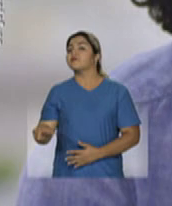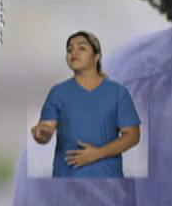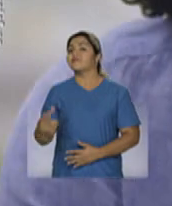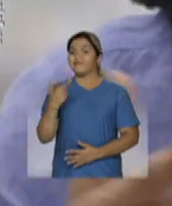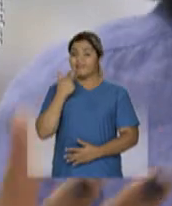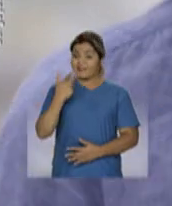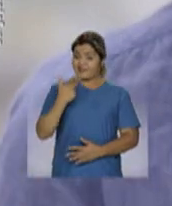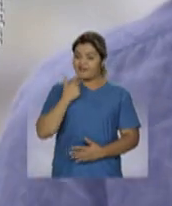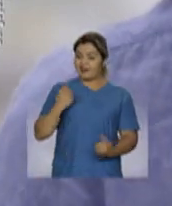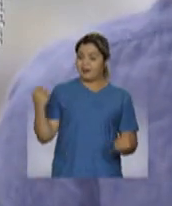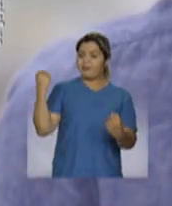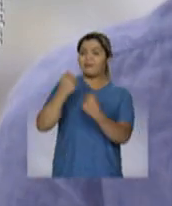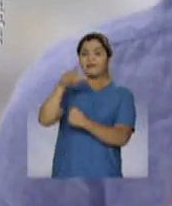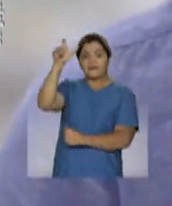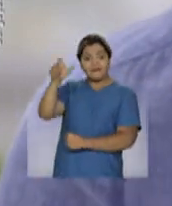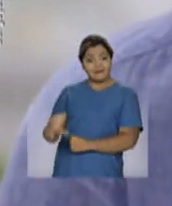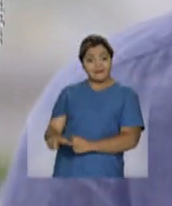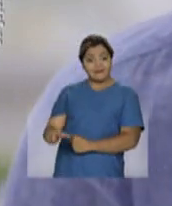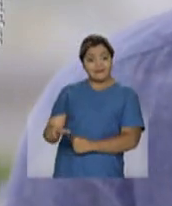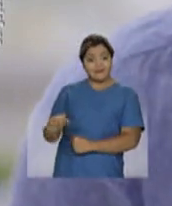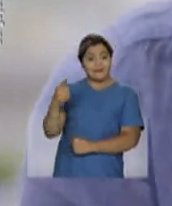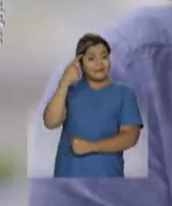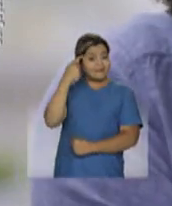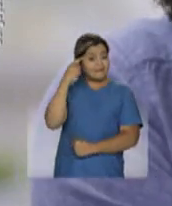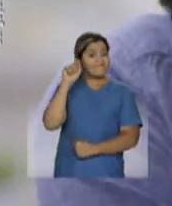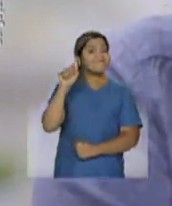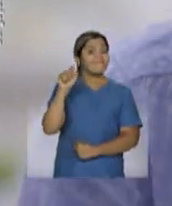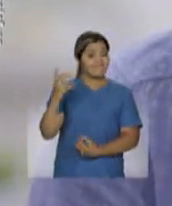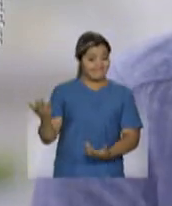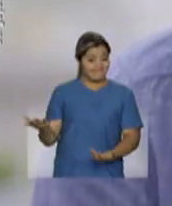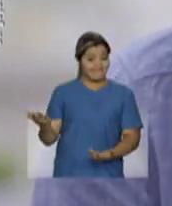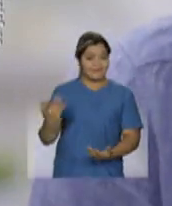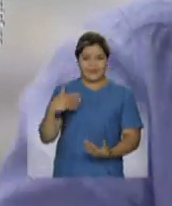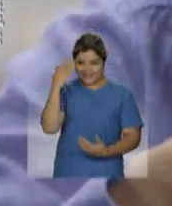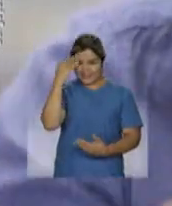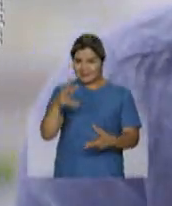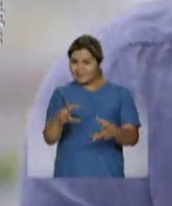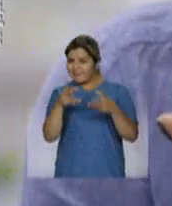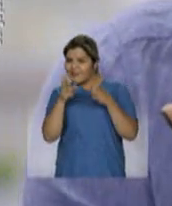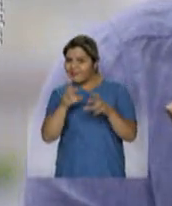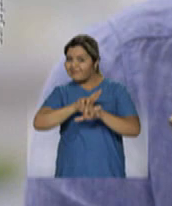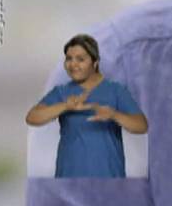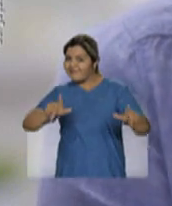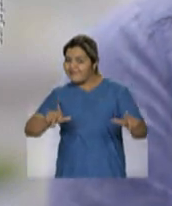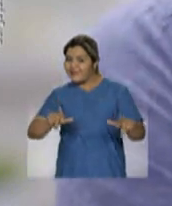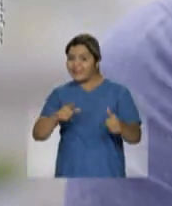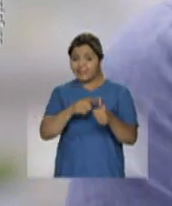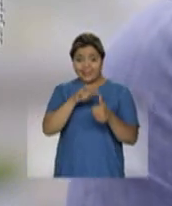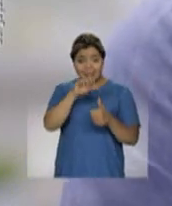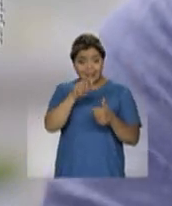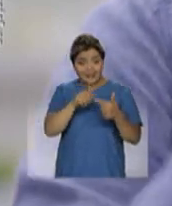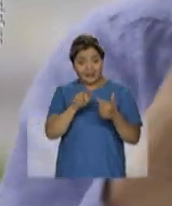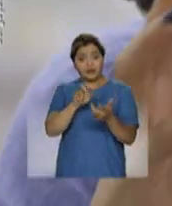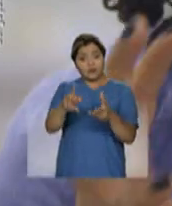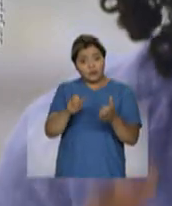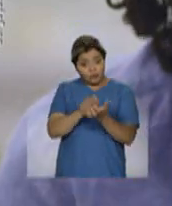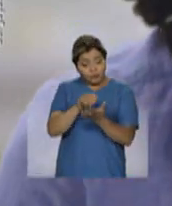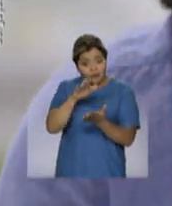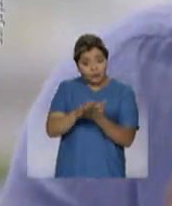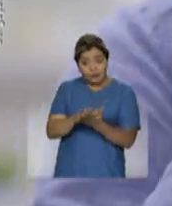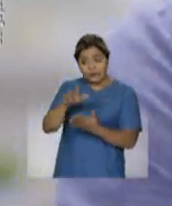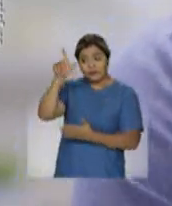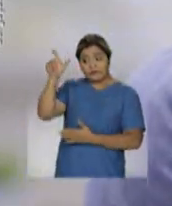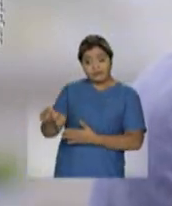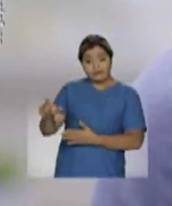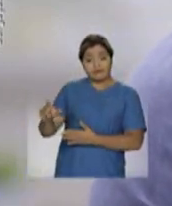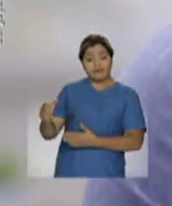quem? Mas quando eu falo em defesa do consumidor, em quem você pensa? Entendeu a diferença? Taxa, indústria da